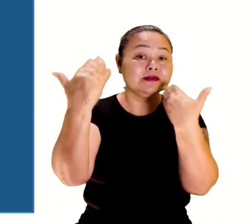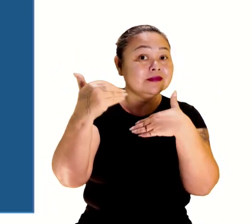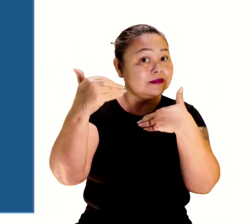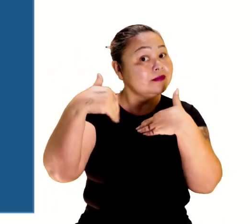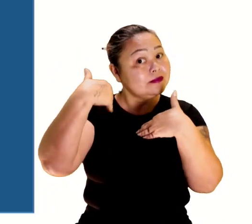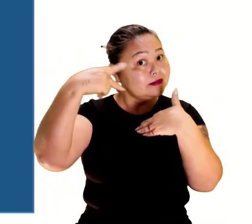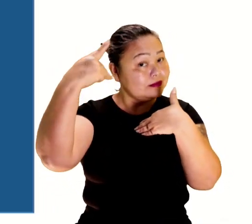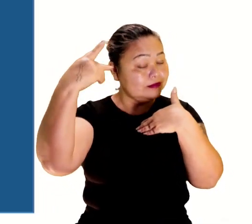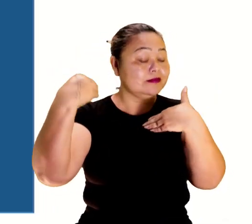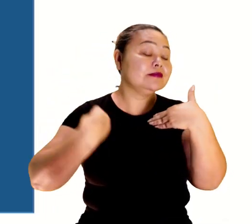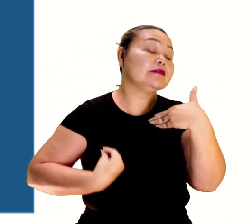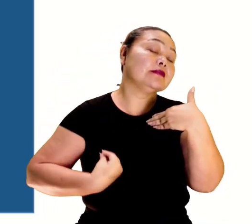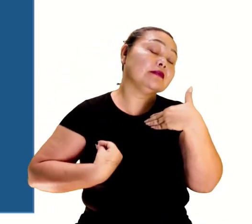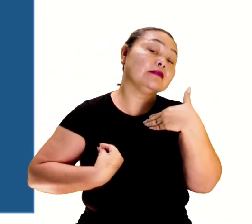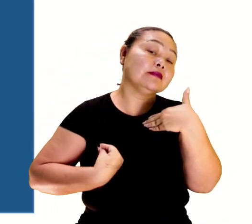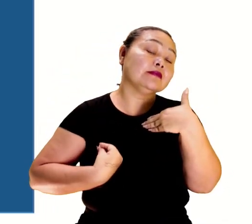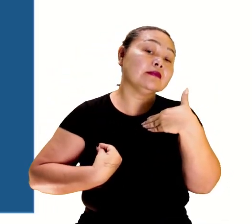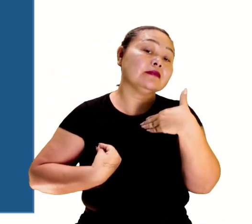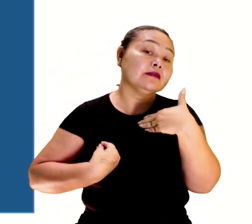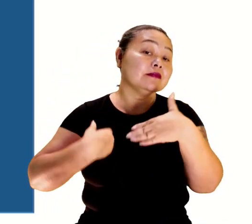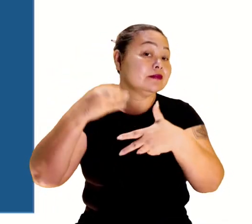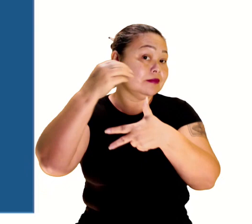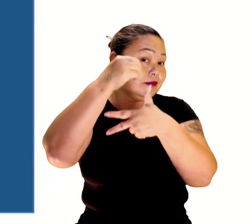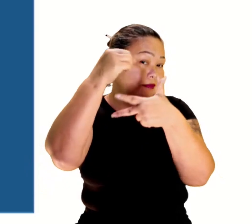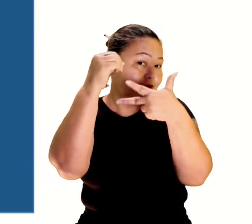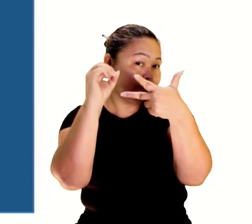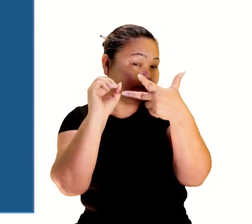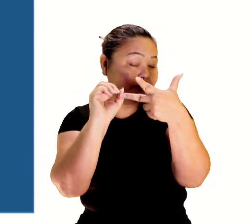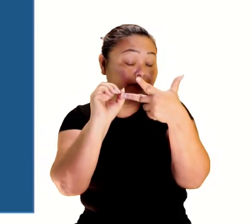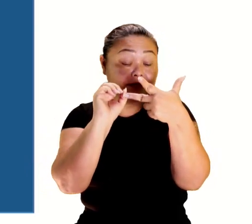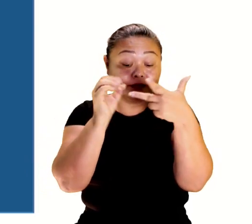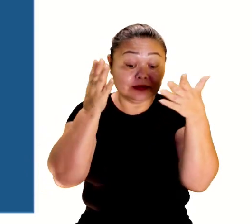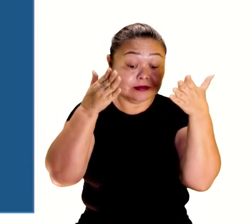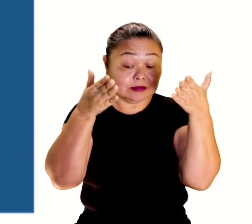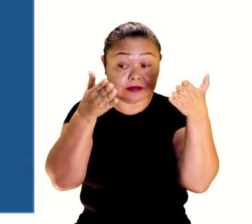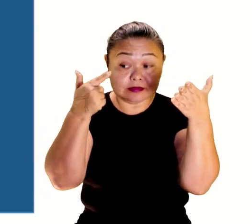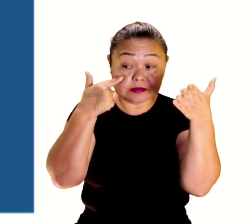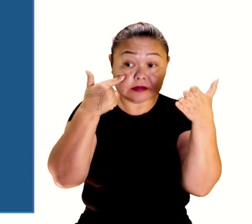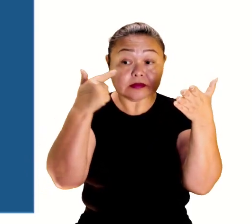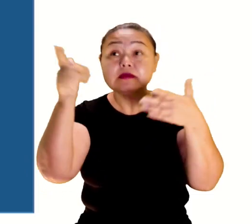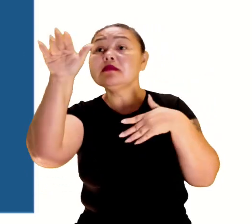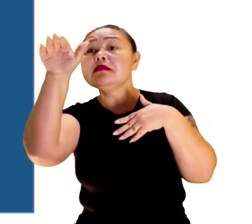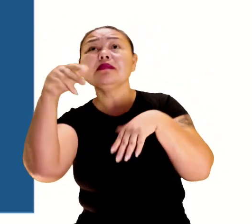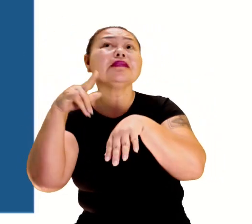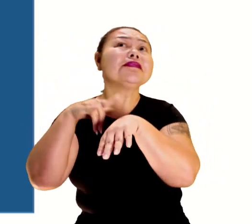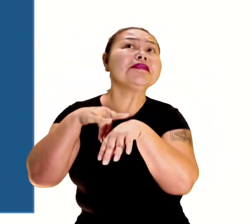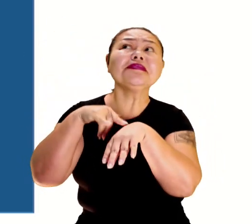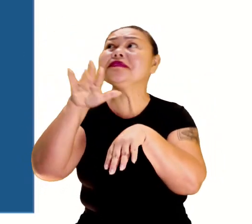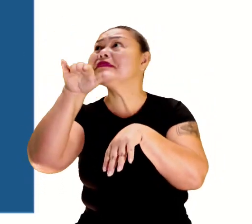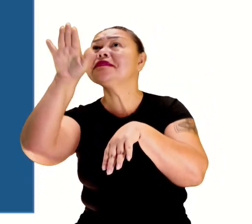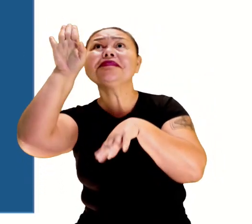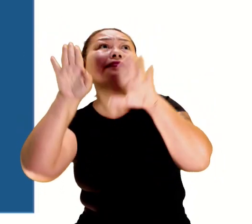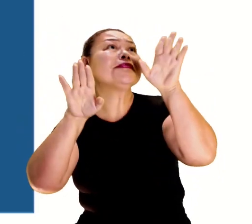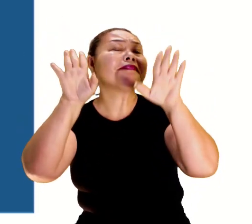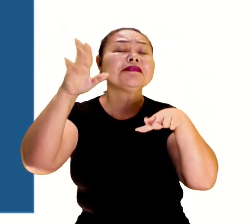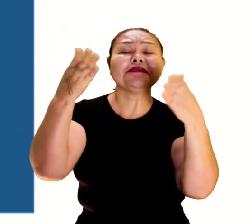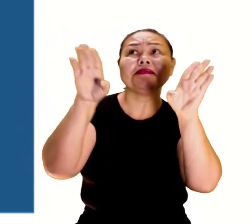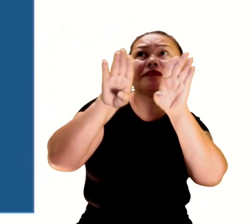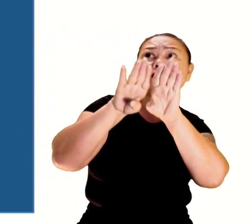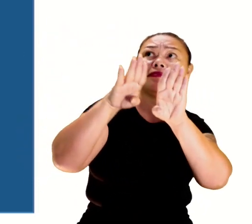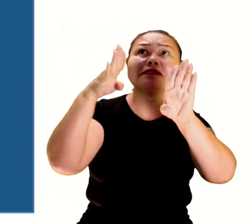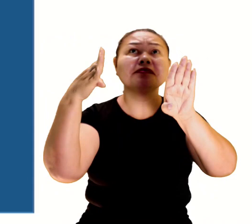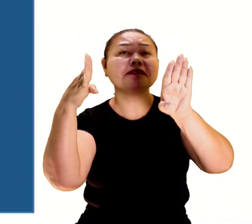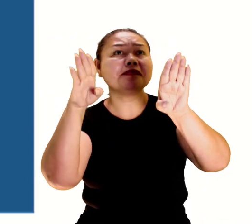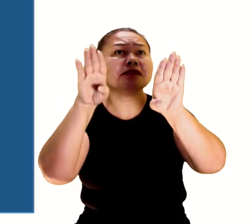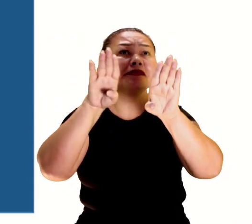né? Que tu tá, às vezes, no Enem, querendo concentrar, e o menino fiscal, posso ir no banheiro? Abre porta, fecha a porta.